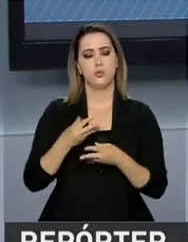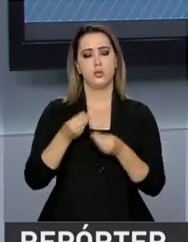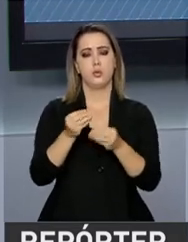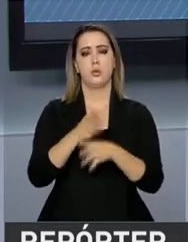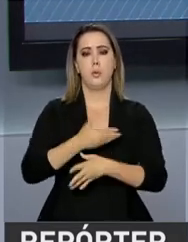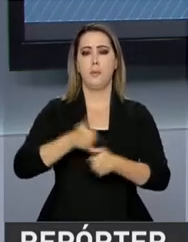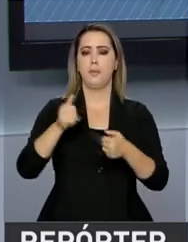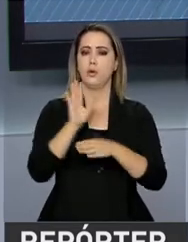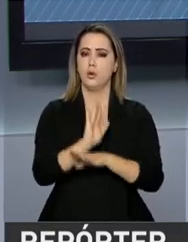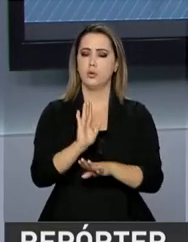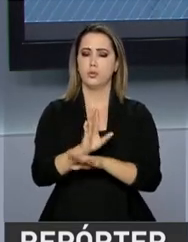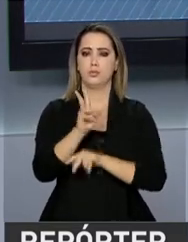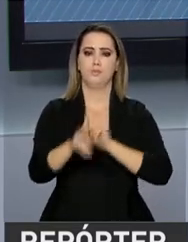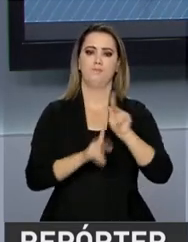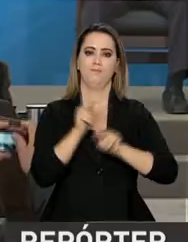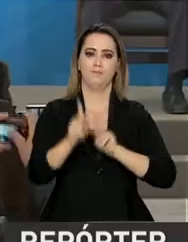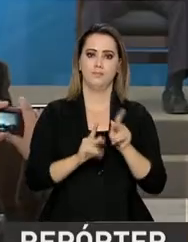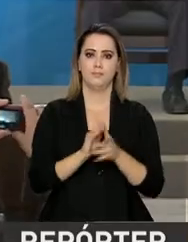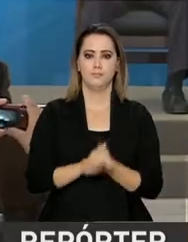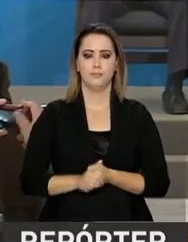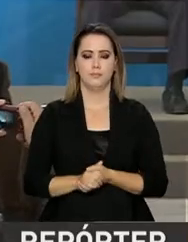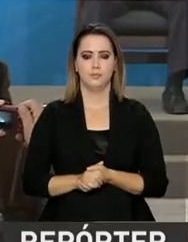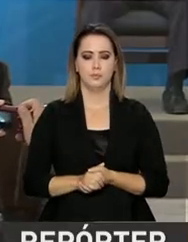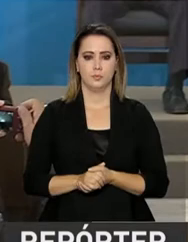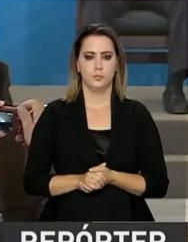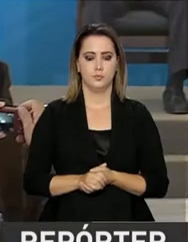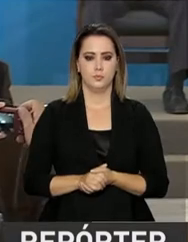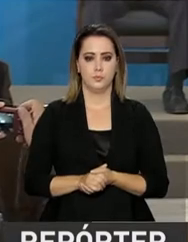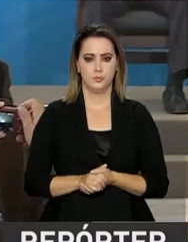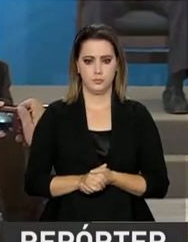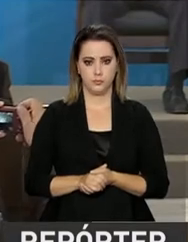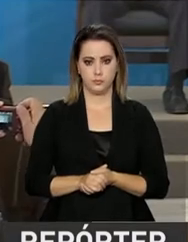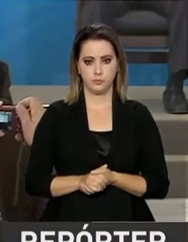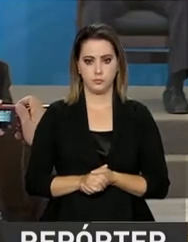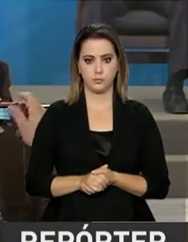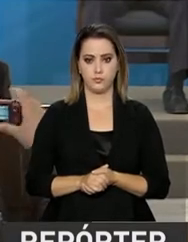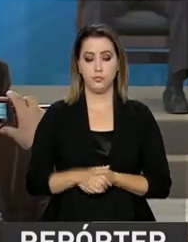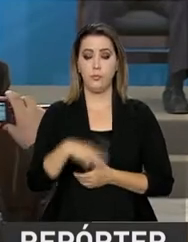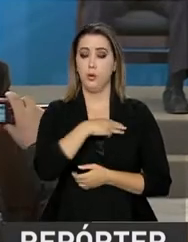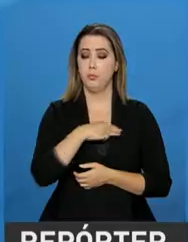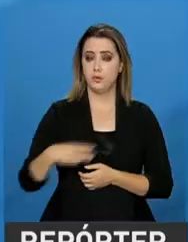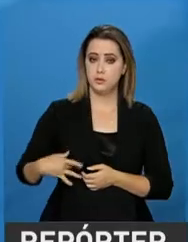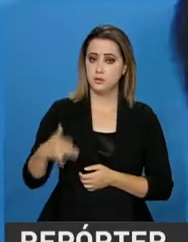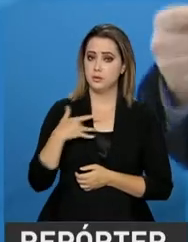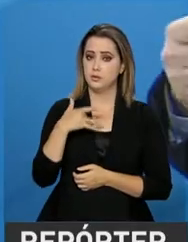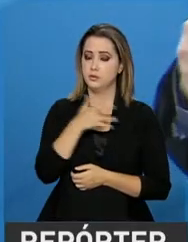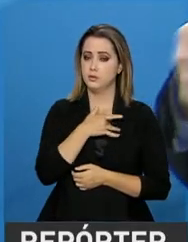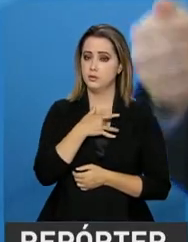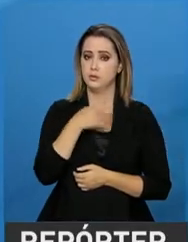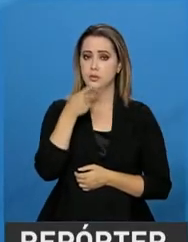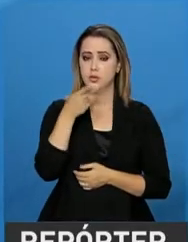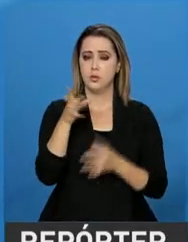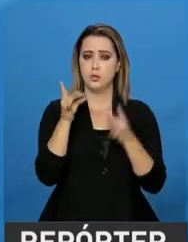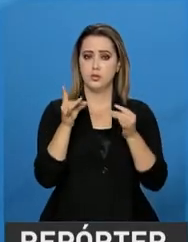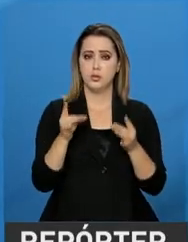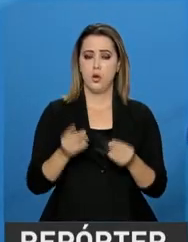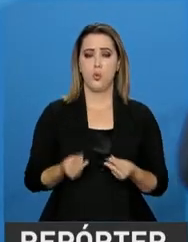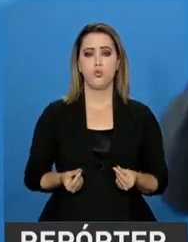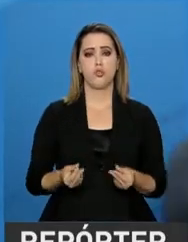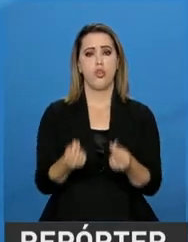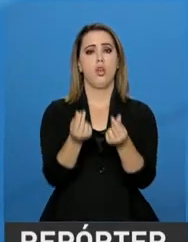assistência à população o ministro da saúde ricardo barros prestou contas dos recursos